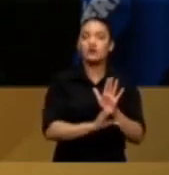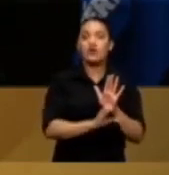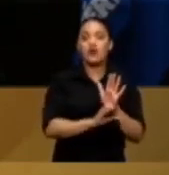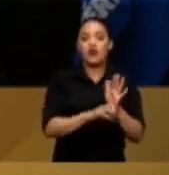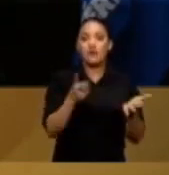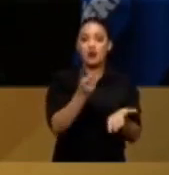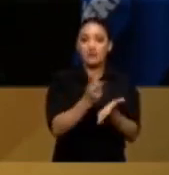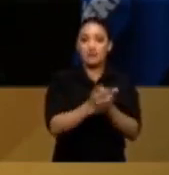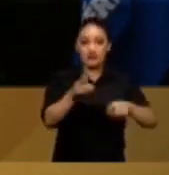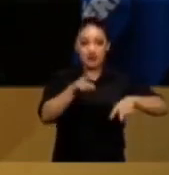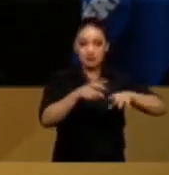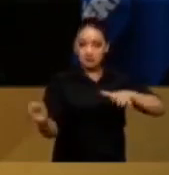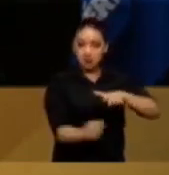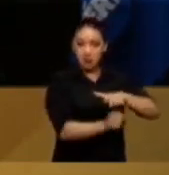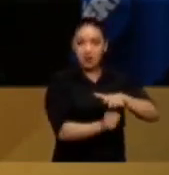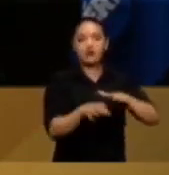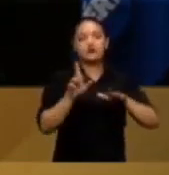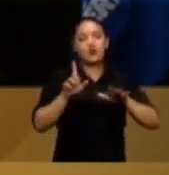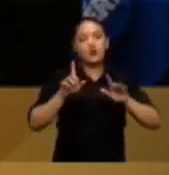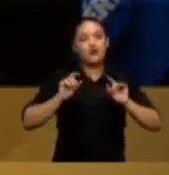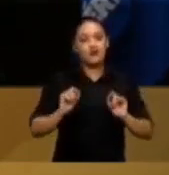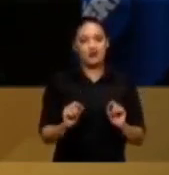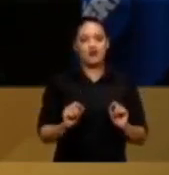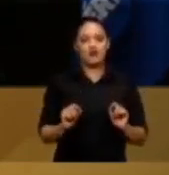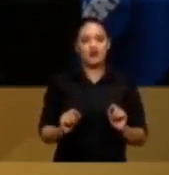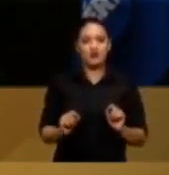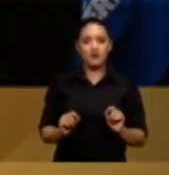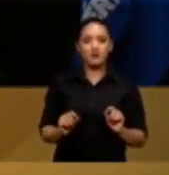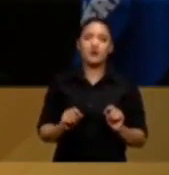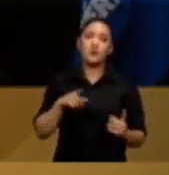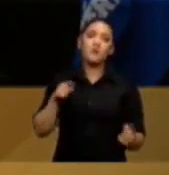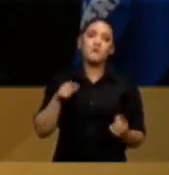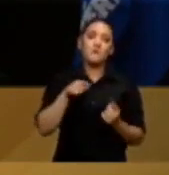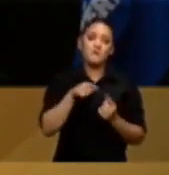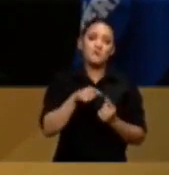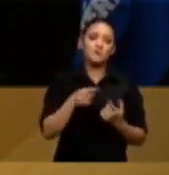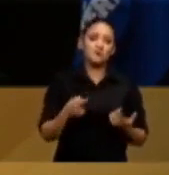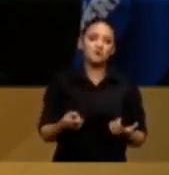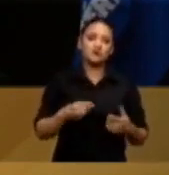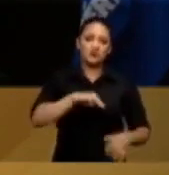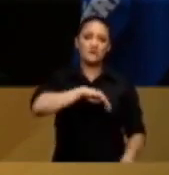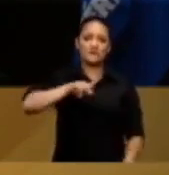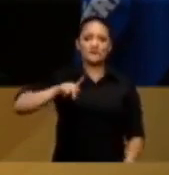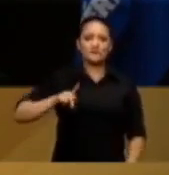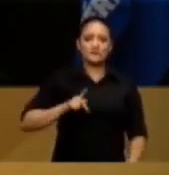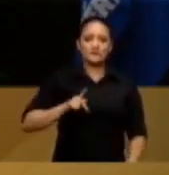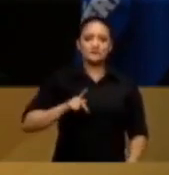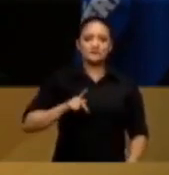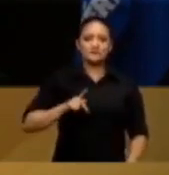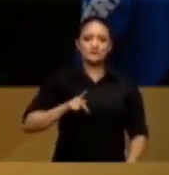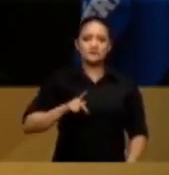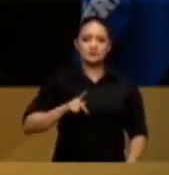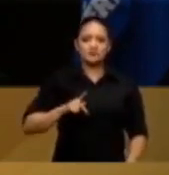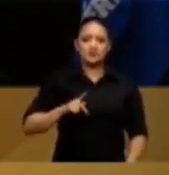e mostram-se absolutamente insuficientes, razão pela qual o Ministério Público